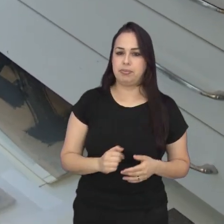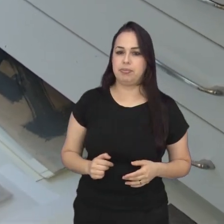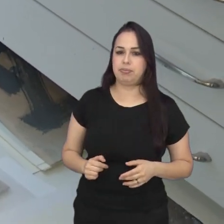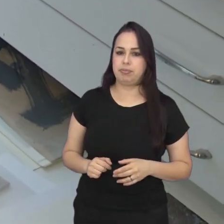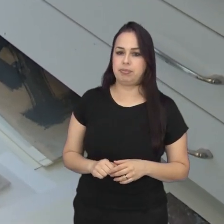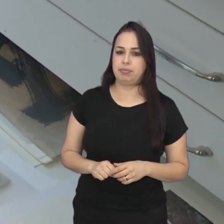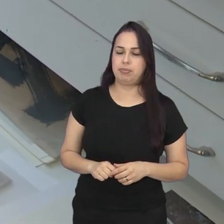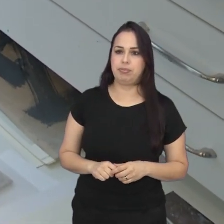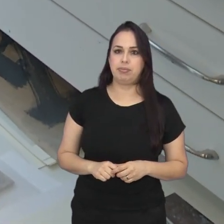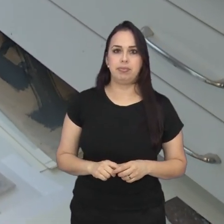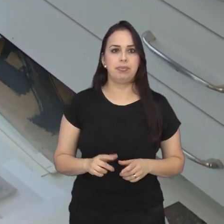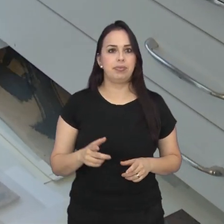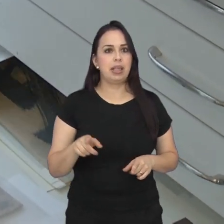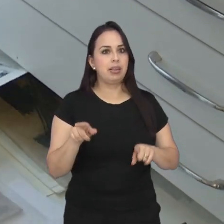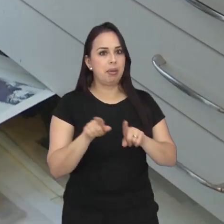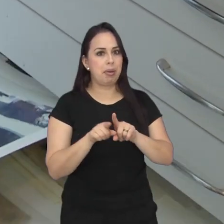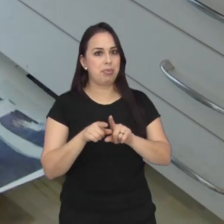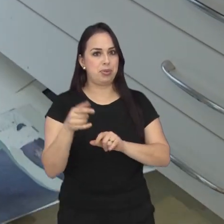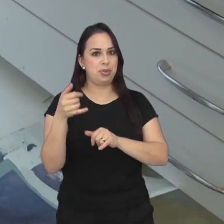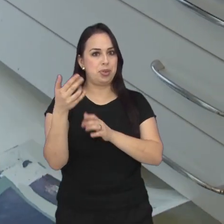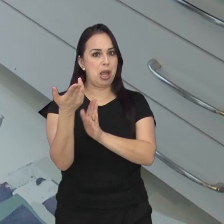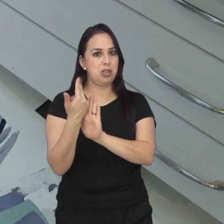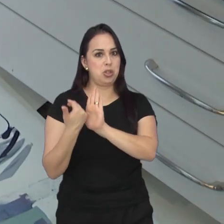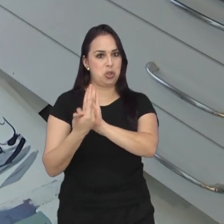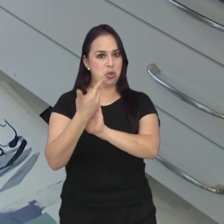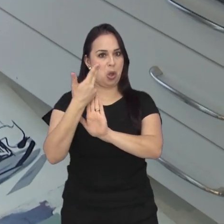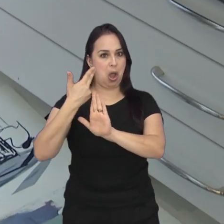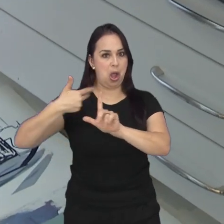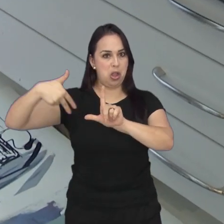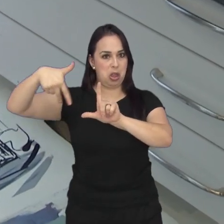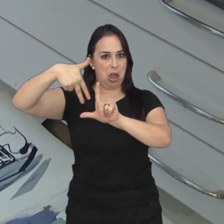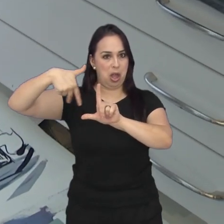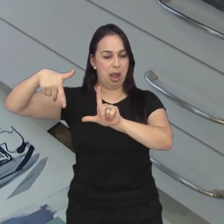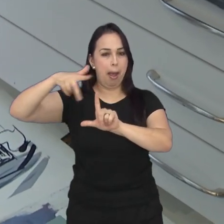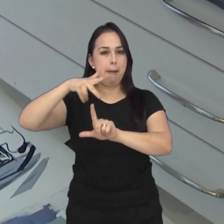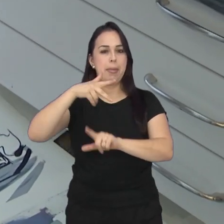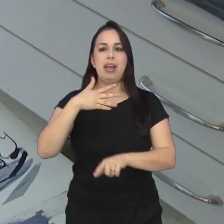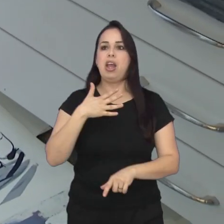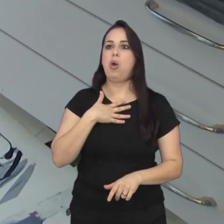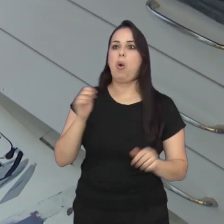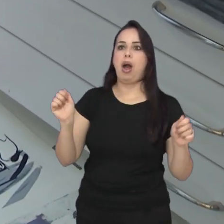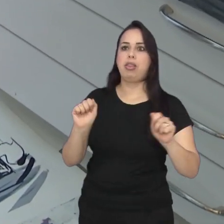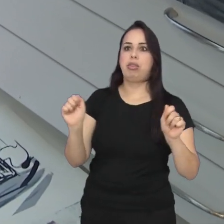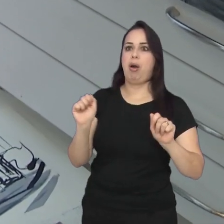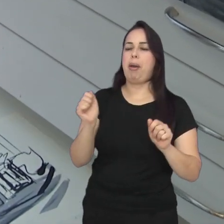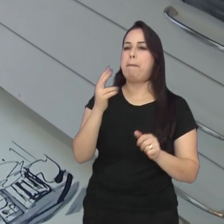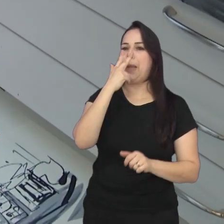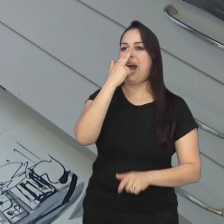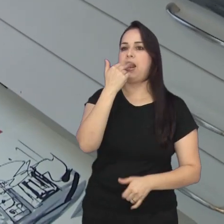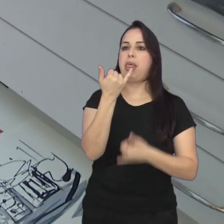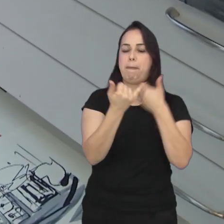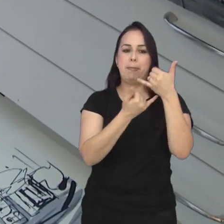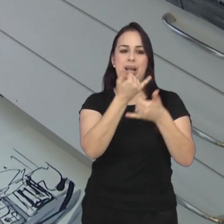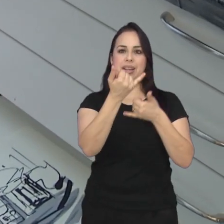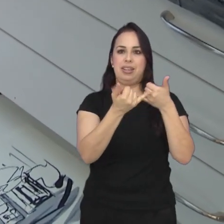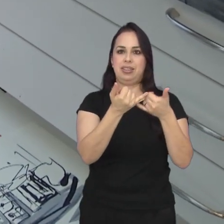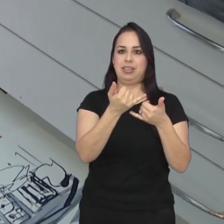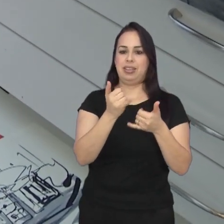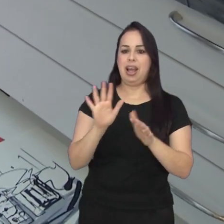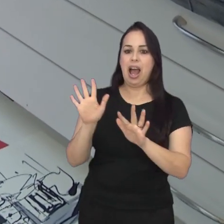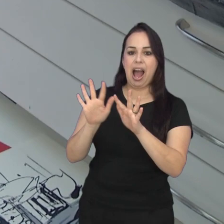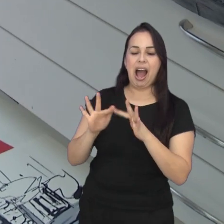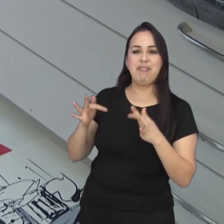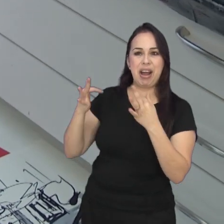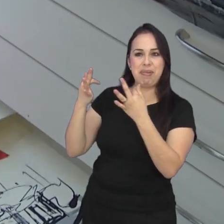fazer. Você faz umas animações no eu gosto de fazer de brincar com as animações. Eu gosto